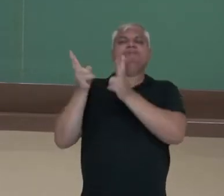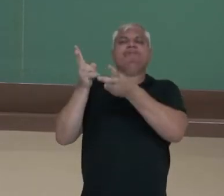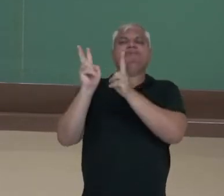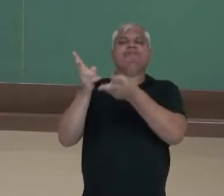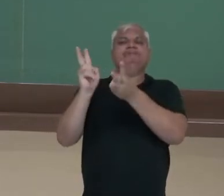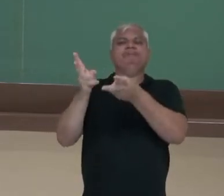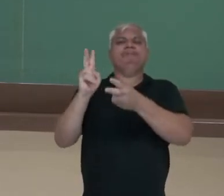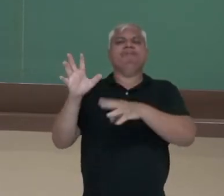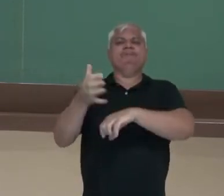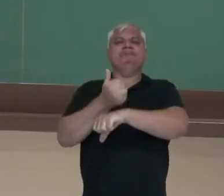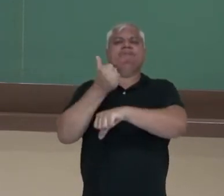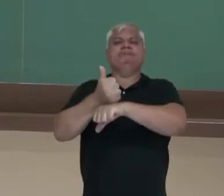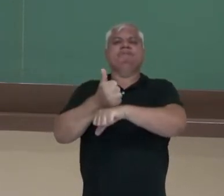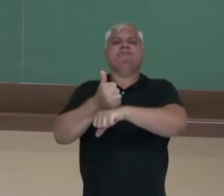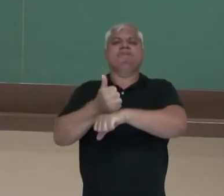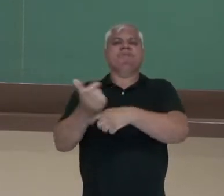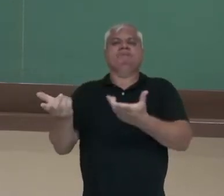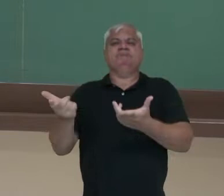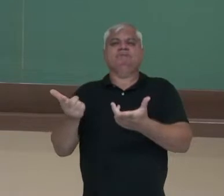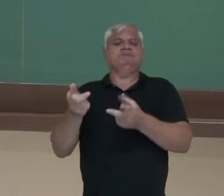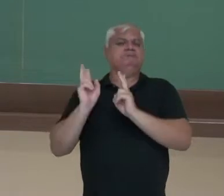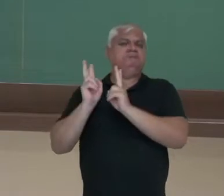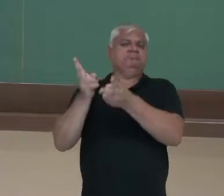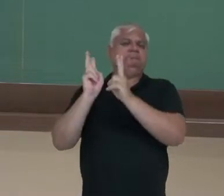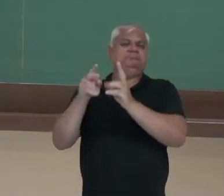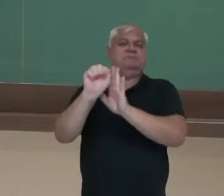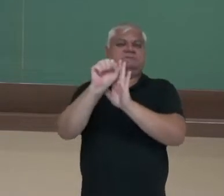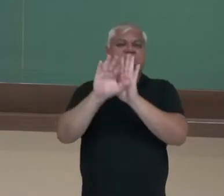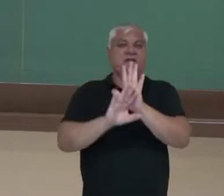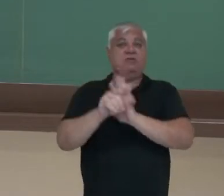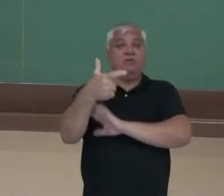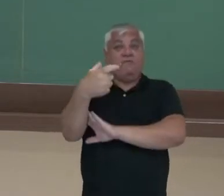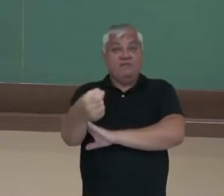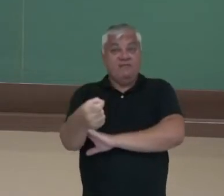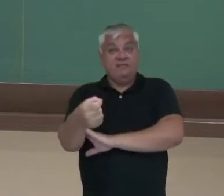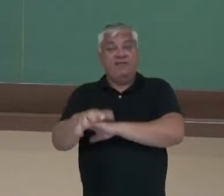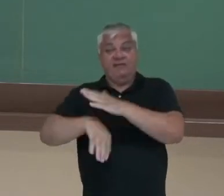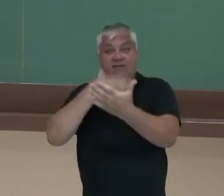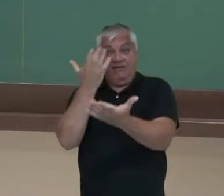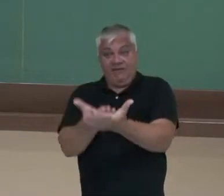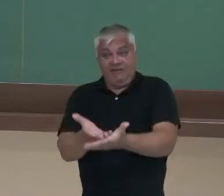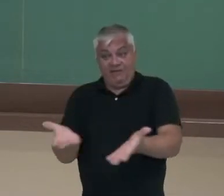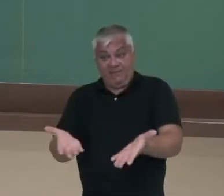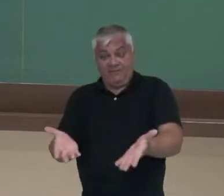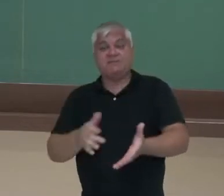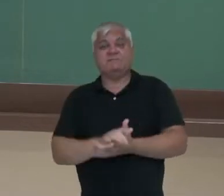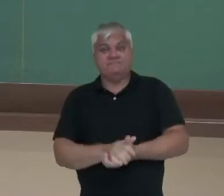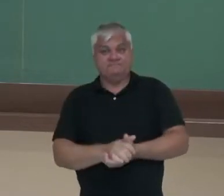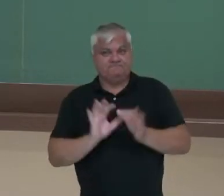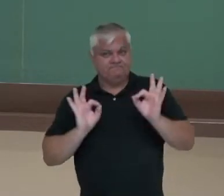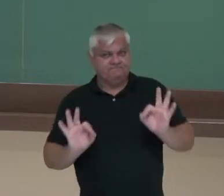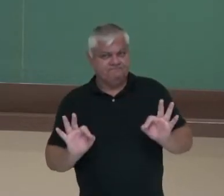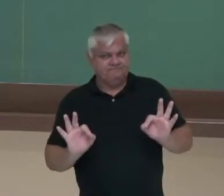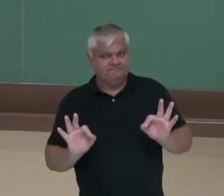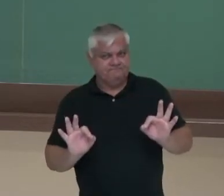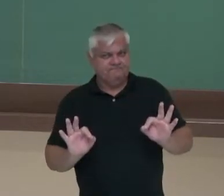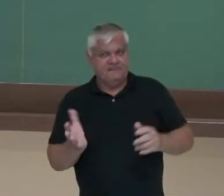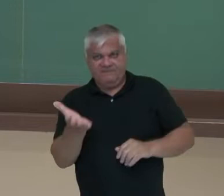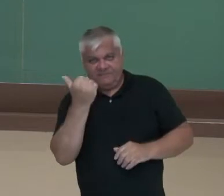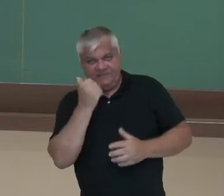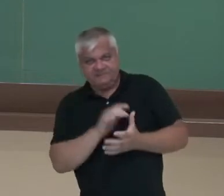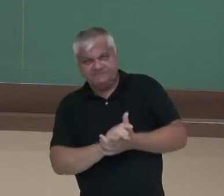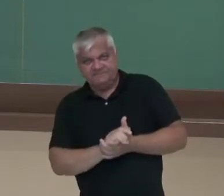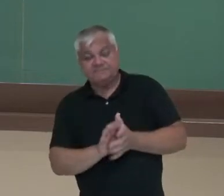com as suas fronteiras ao longo do século XIX, século XX, atualmente no século XXI, certo? Vamos lá? Vou apresentar